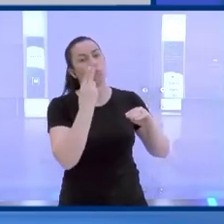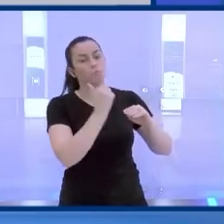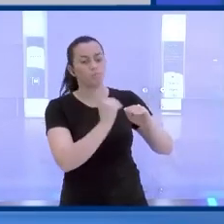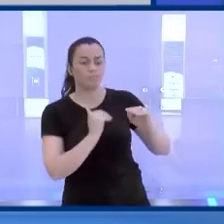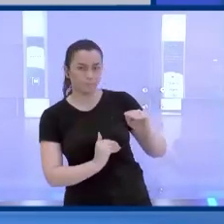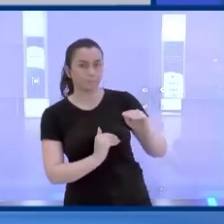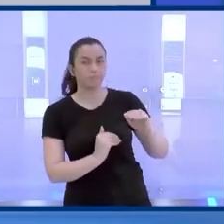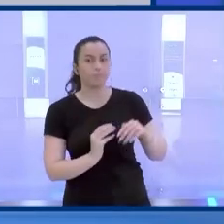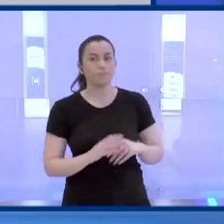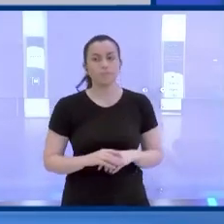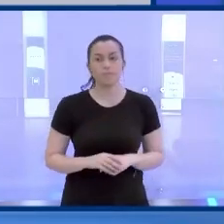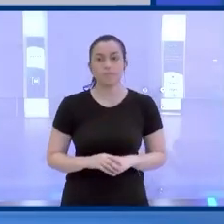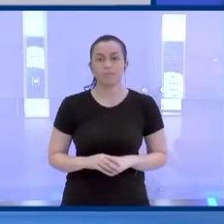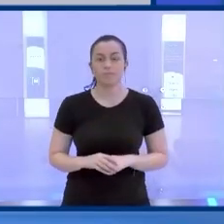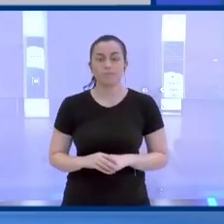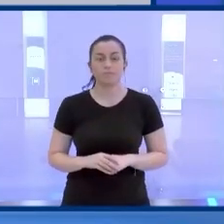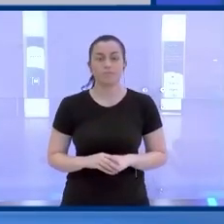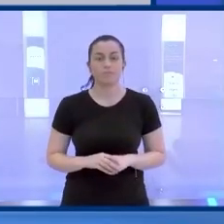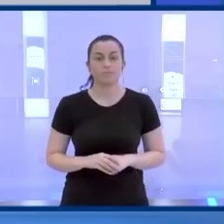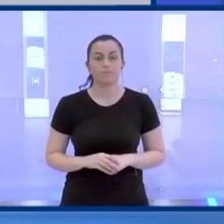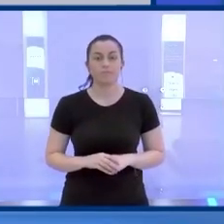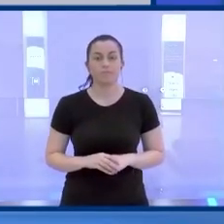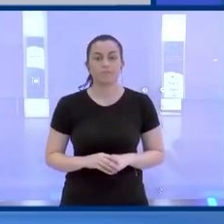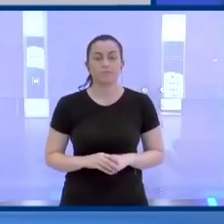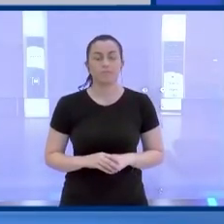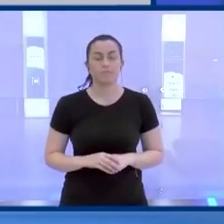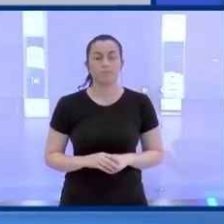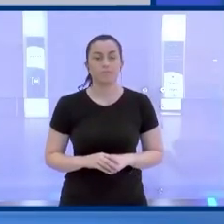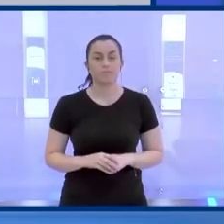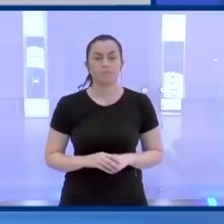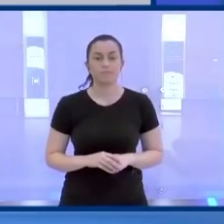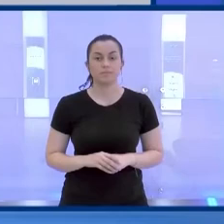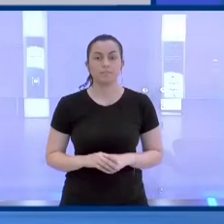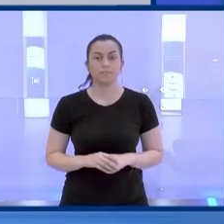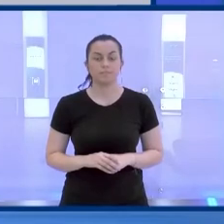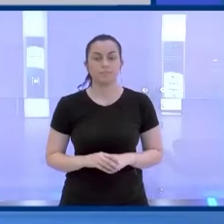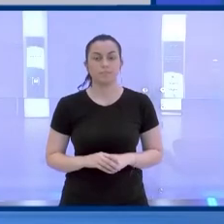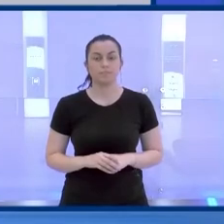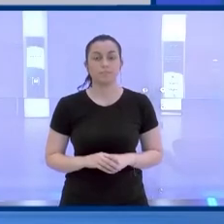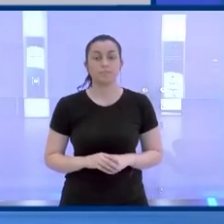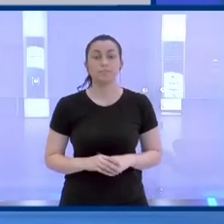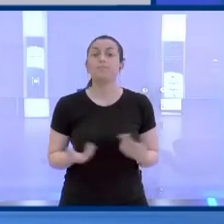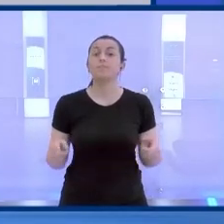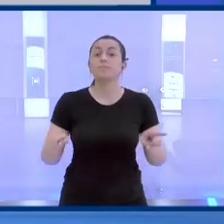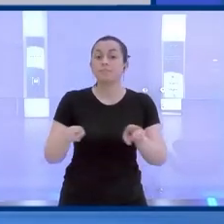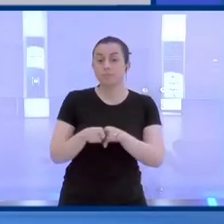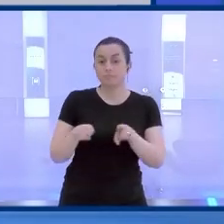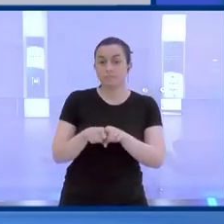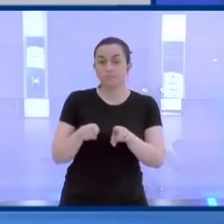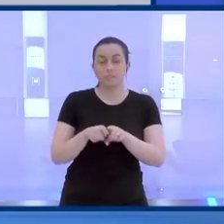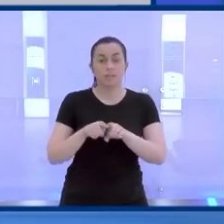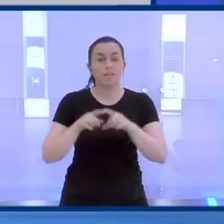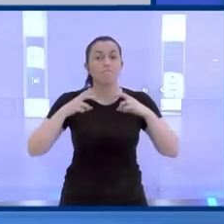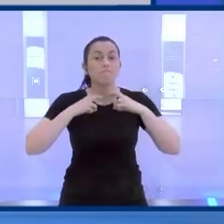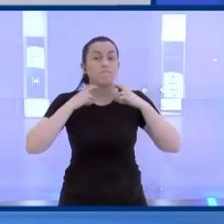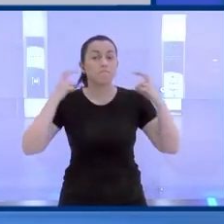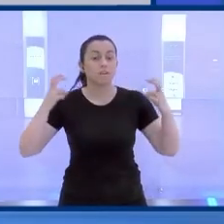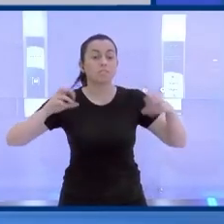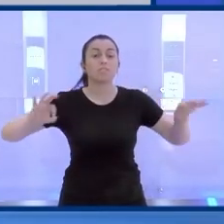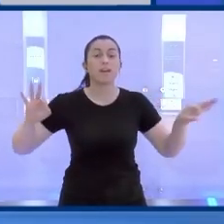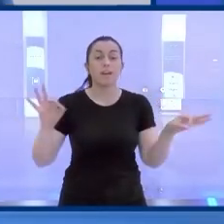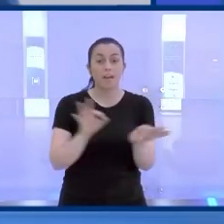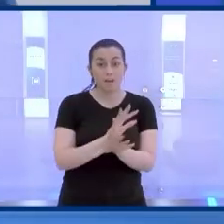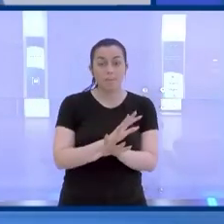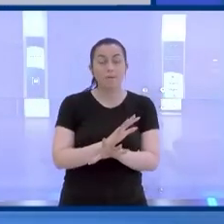haverá reclassificação das proponentes antes que uma nova proposta possa ser ofertada. A etapa de ofertas à viva voz será encerrada quando não